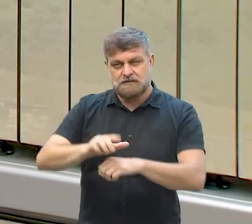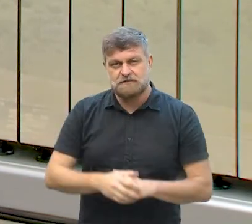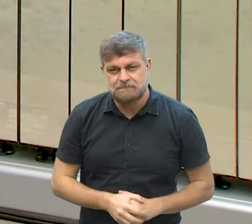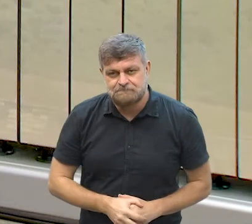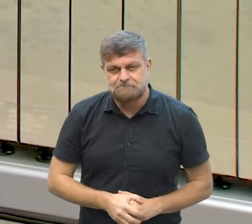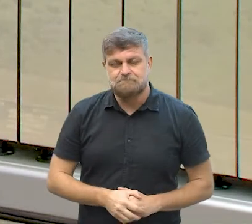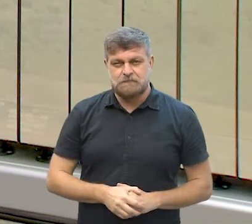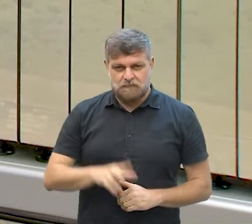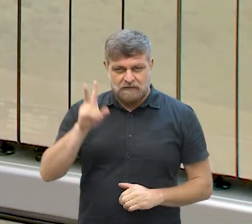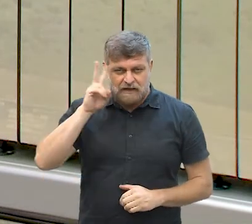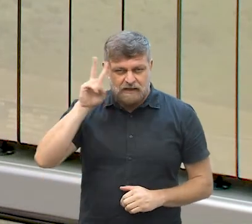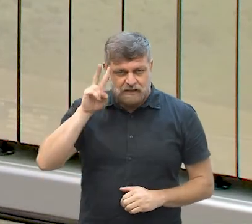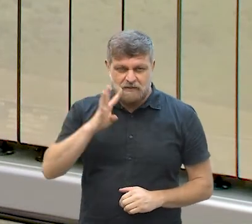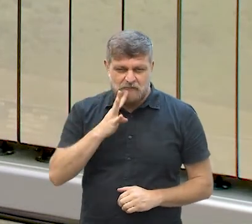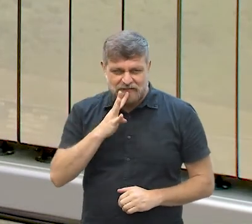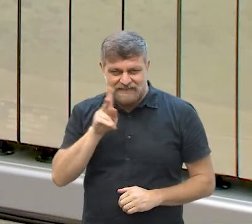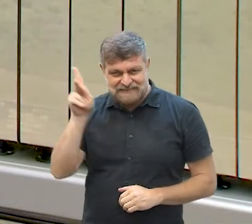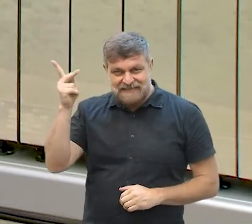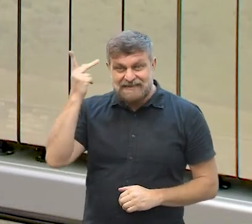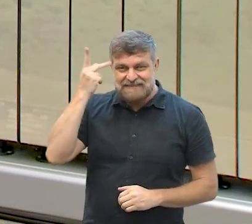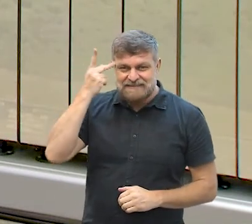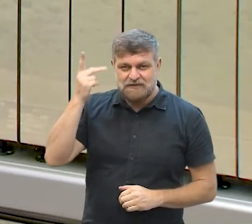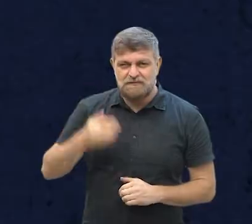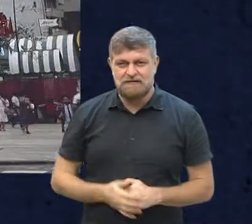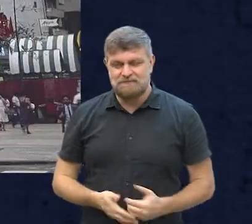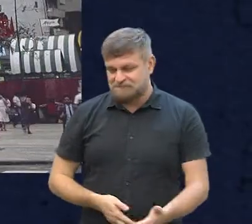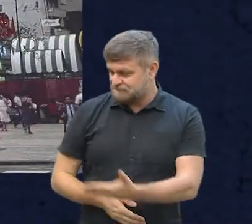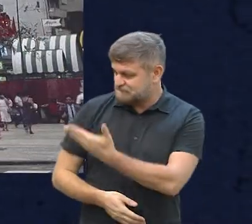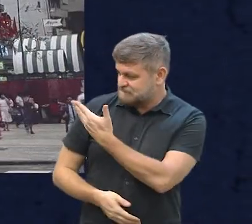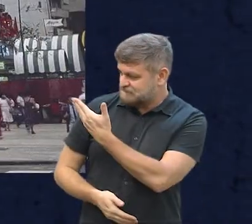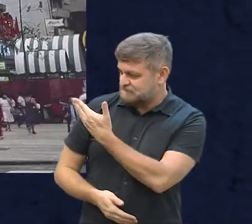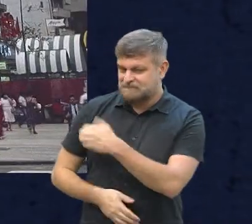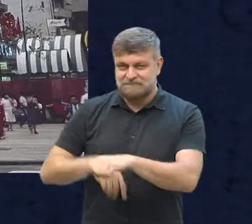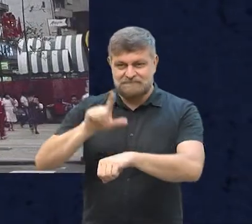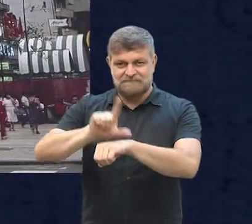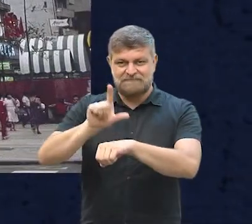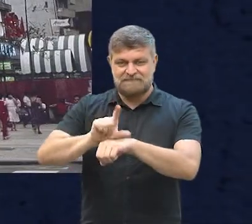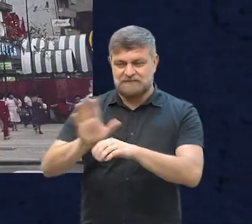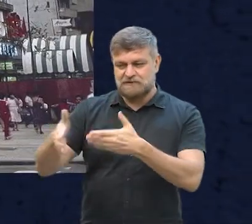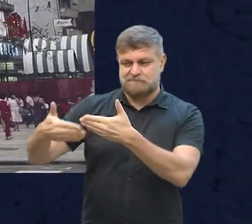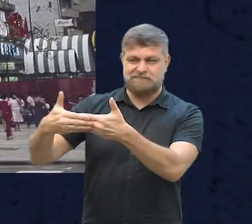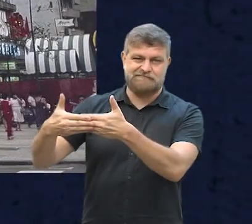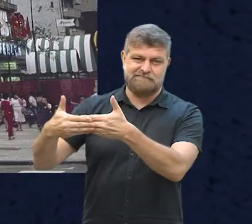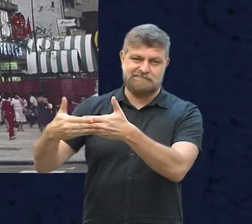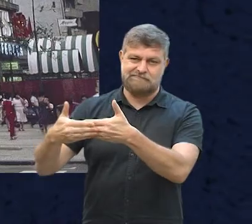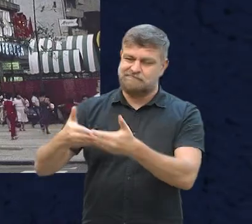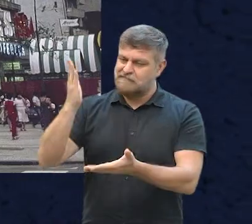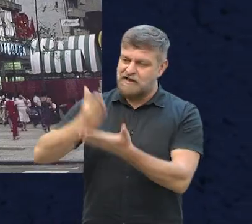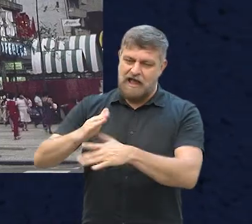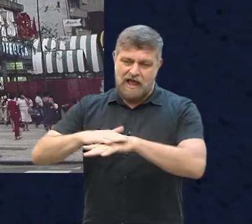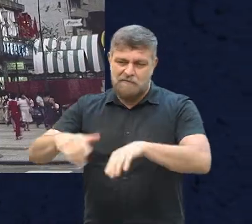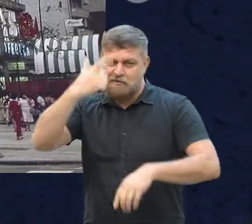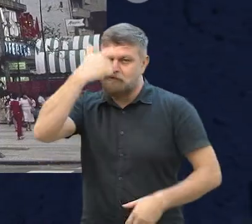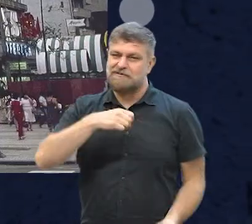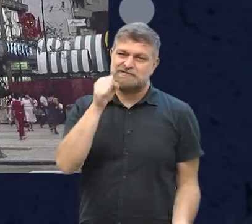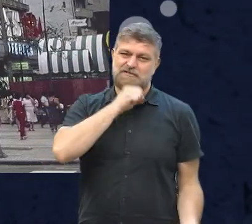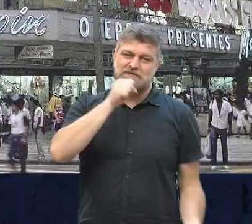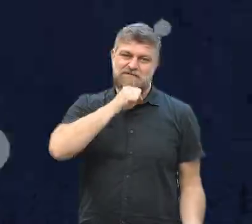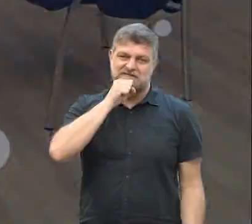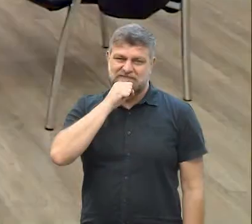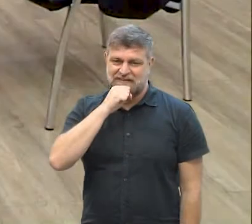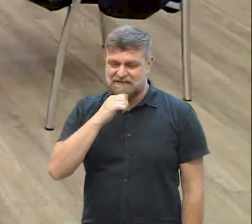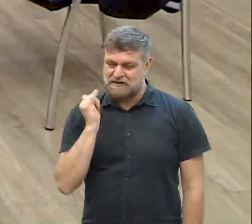Ramos de Azevedo, para quem lembra um pouquinho de São Paulo e sabe onde é. E o Mapping também não tem mais, né? O Mapping também, eu tô ficando velho, eu